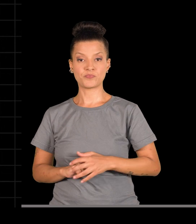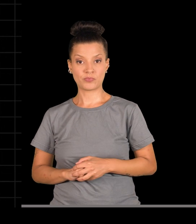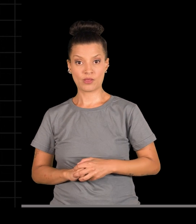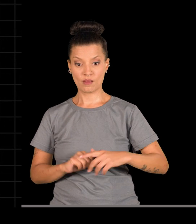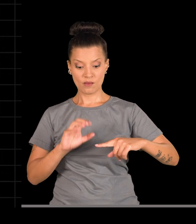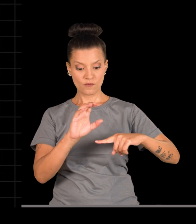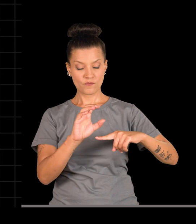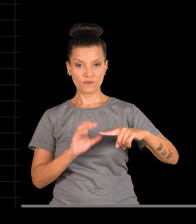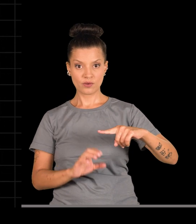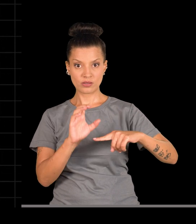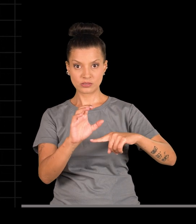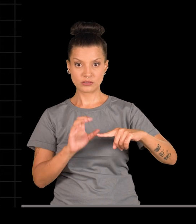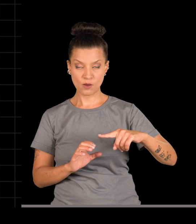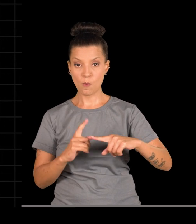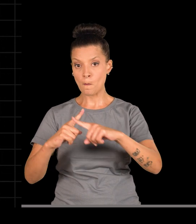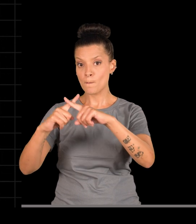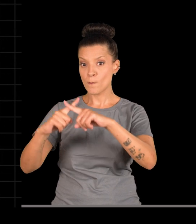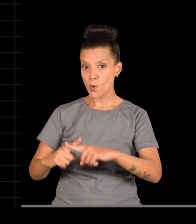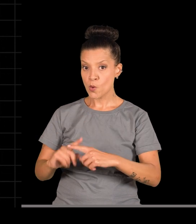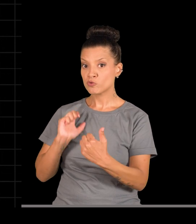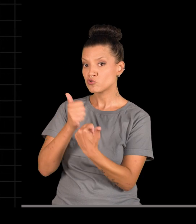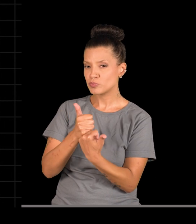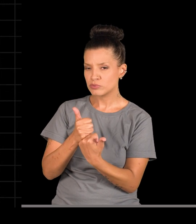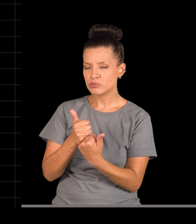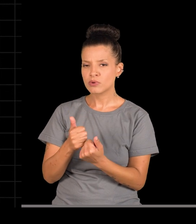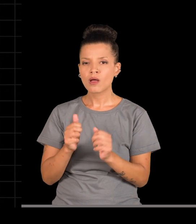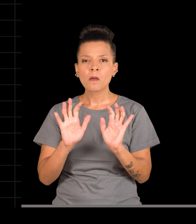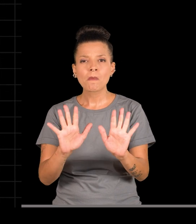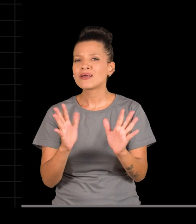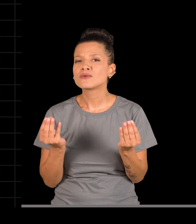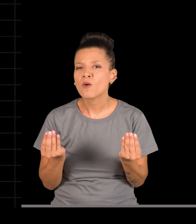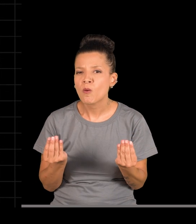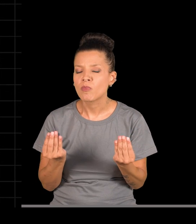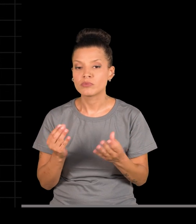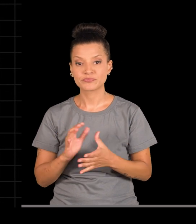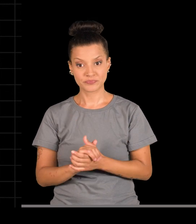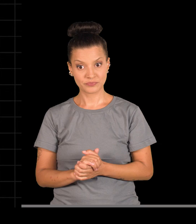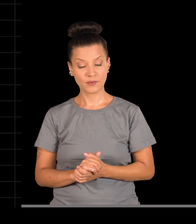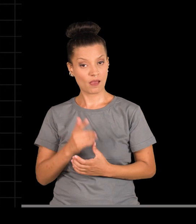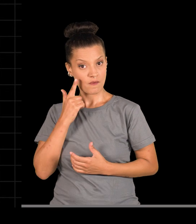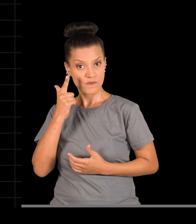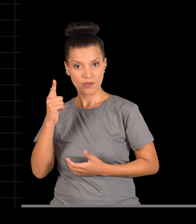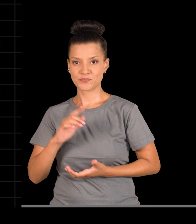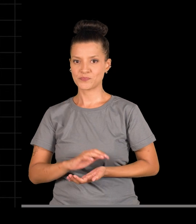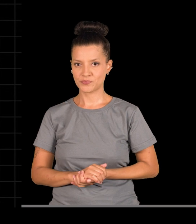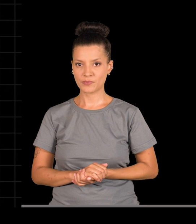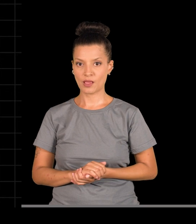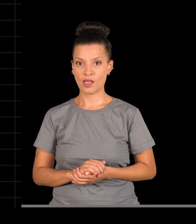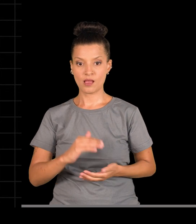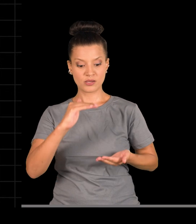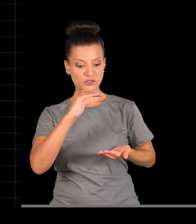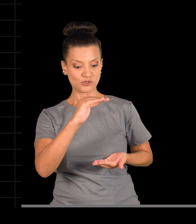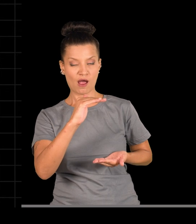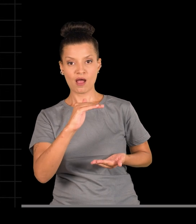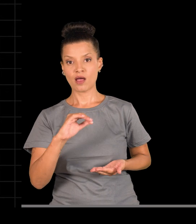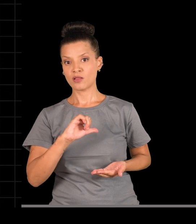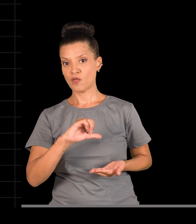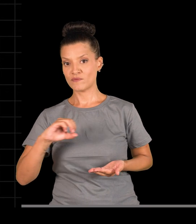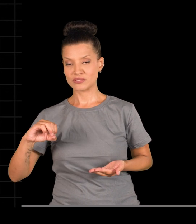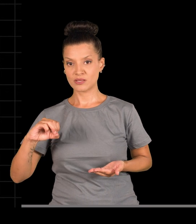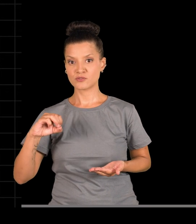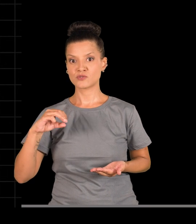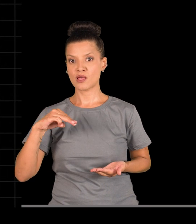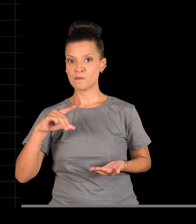ser entendida também a fração como um operador multiplicativo. Como é isso, professor? Ora, muito fácil, muito simples. Ó. Numa jarra